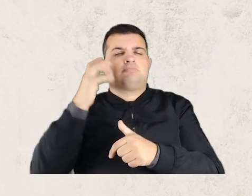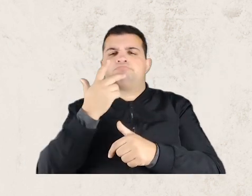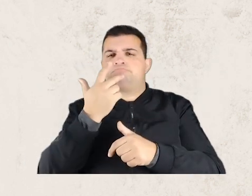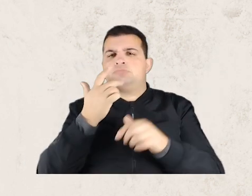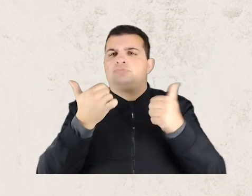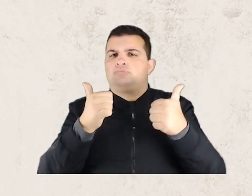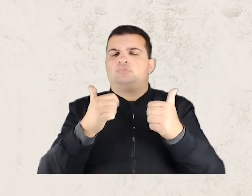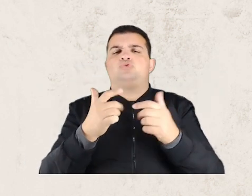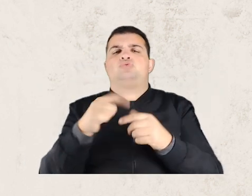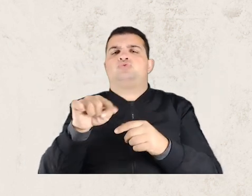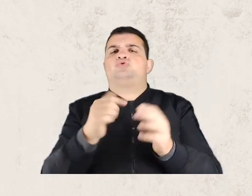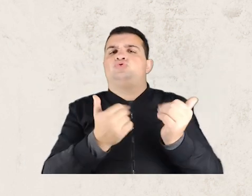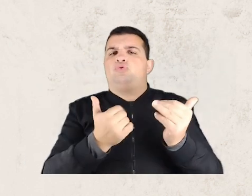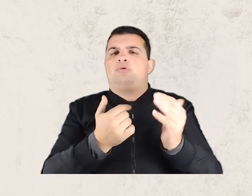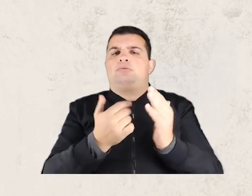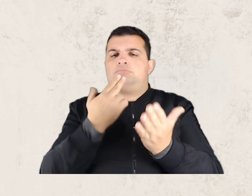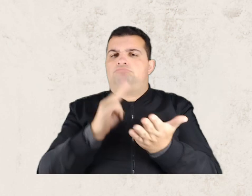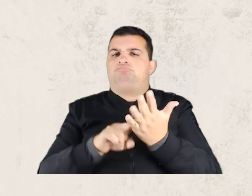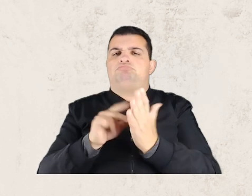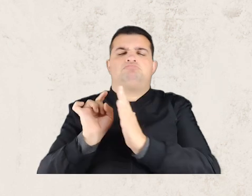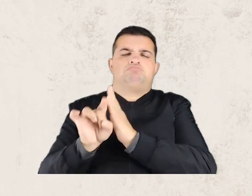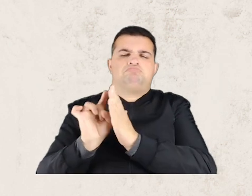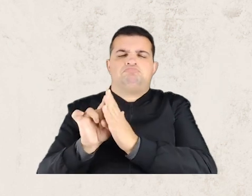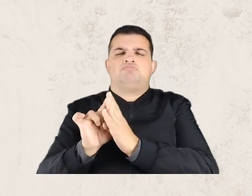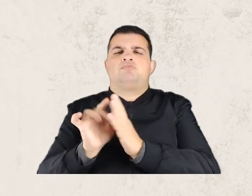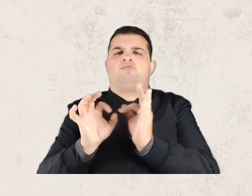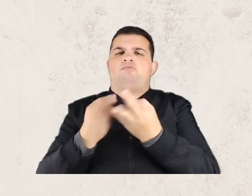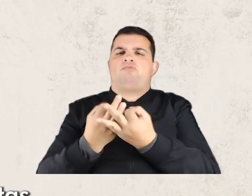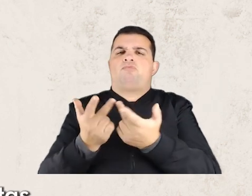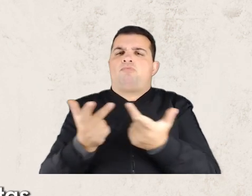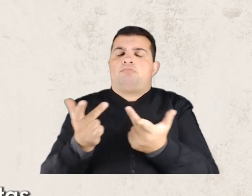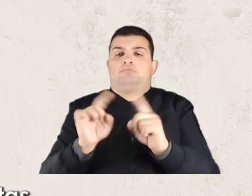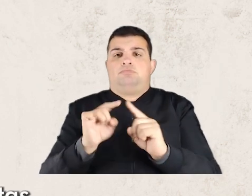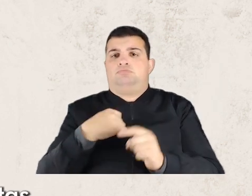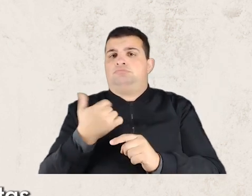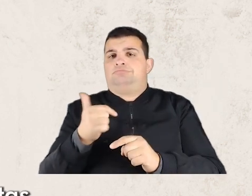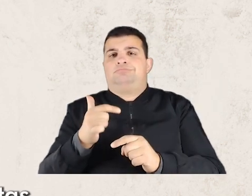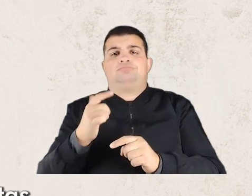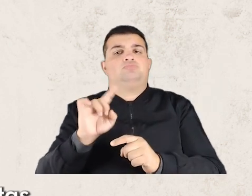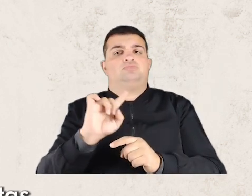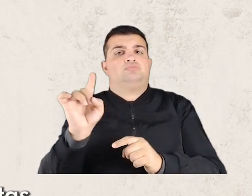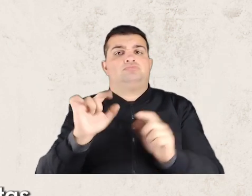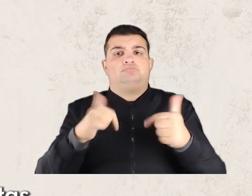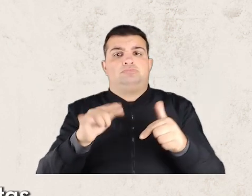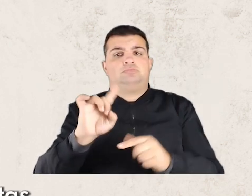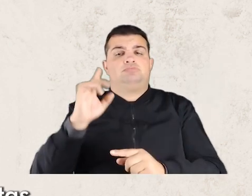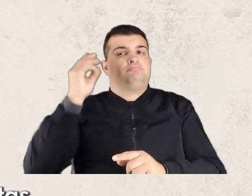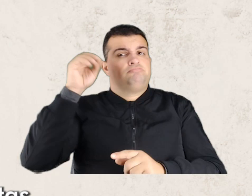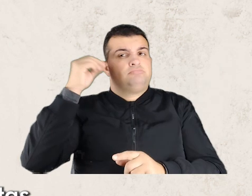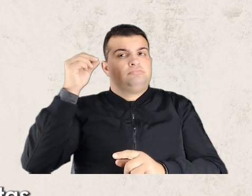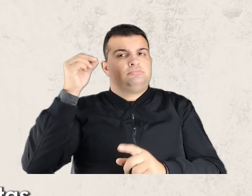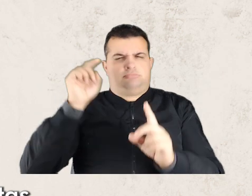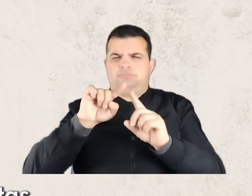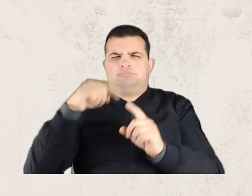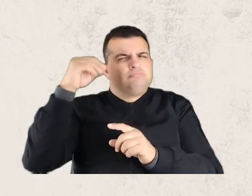eu trabalho em milhões na rua, fazendo psicoterapia na rua, eu trabalho na rádio, falando com os jovens